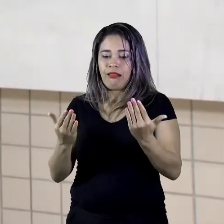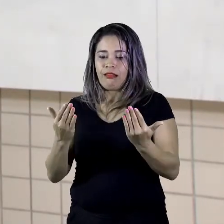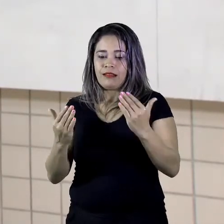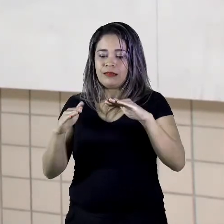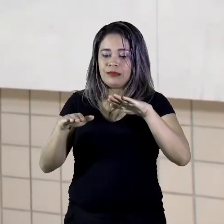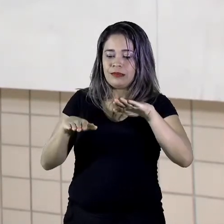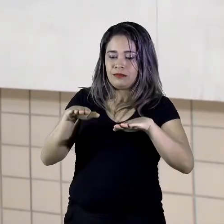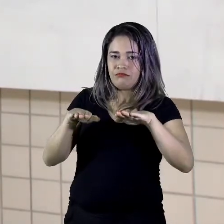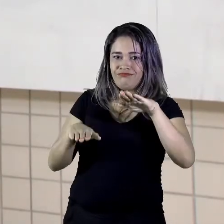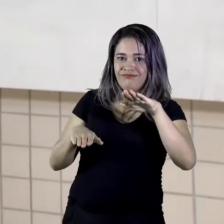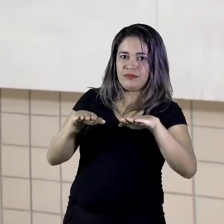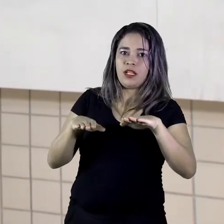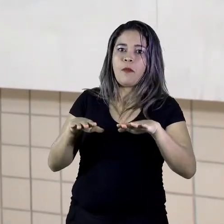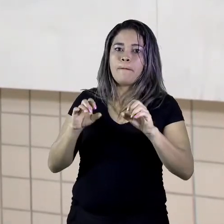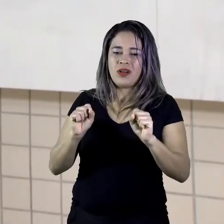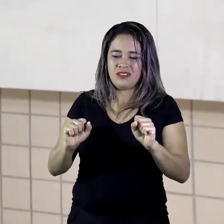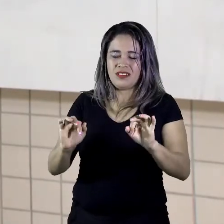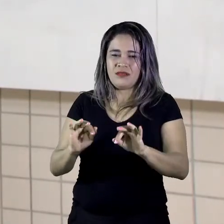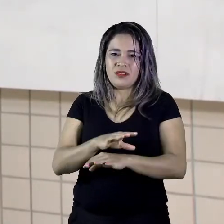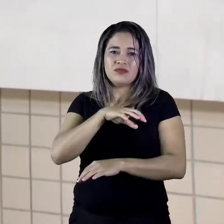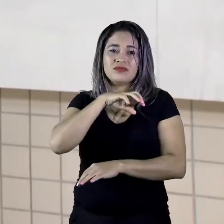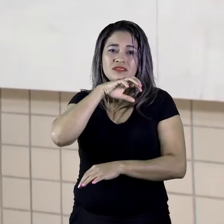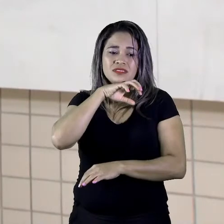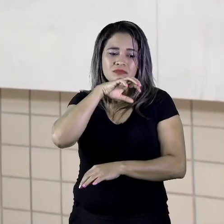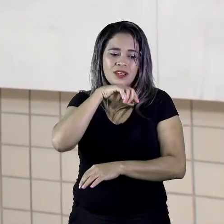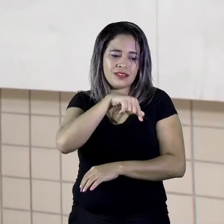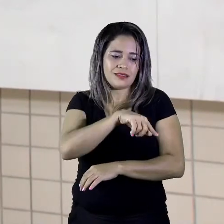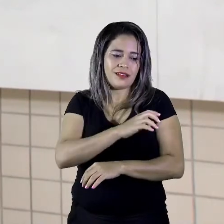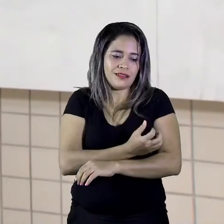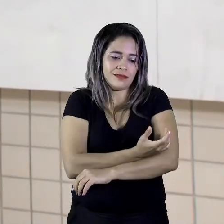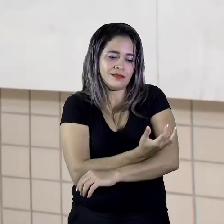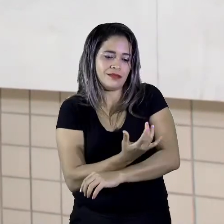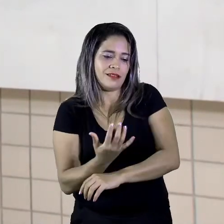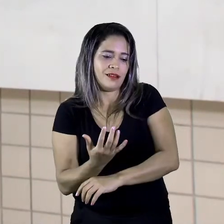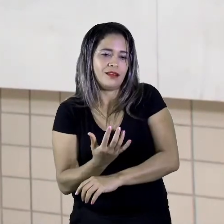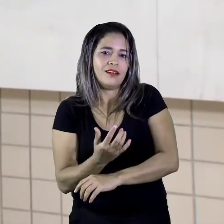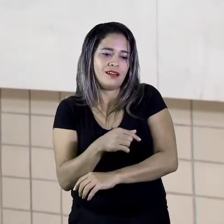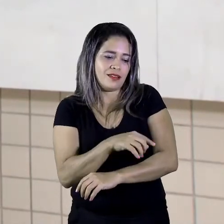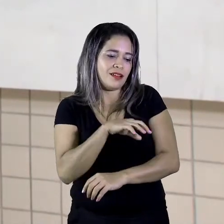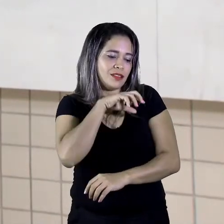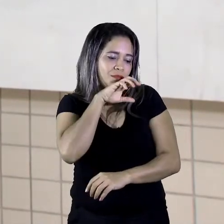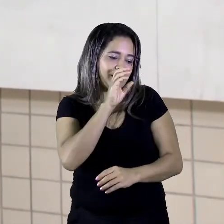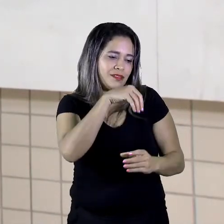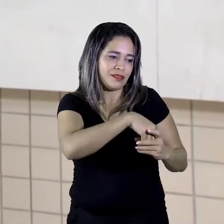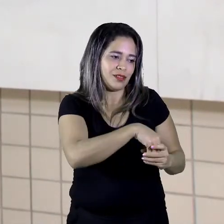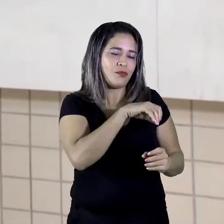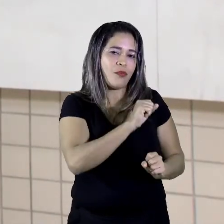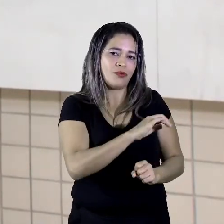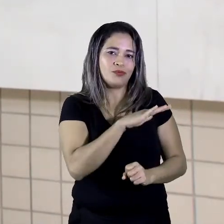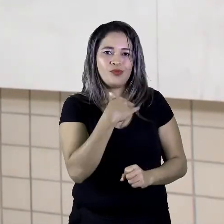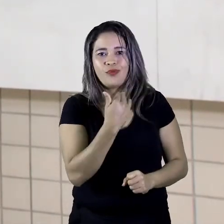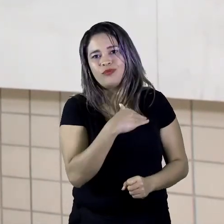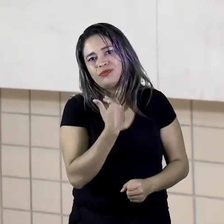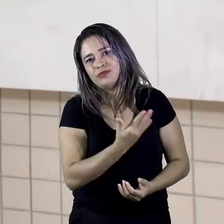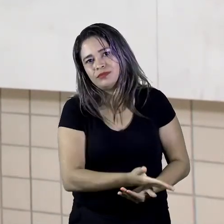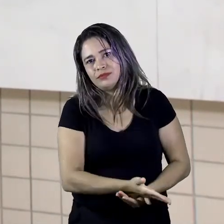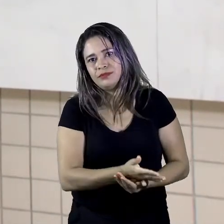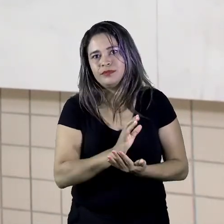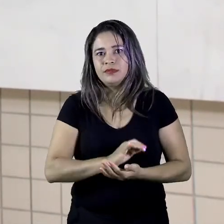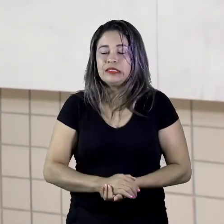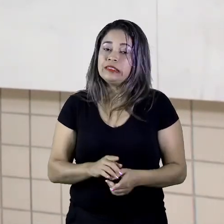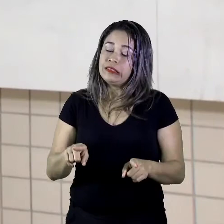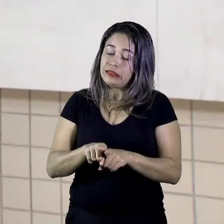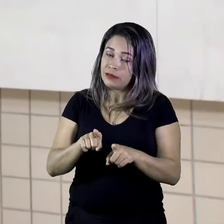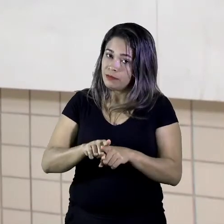seja extinta e os animais que dependiam daquela vegetação também acabem morrendo em função disso, né? E também para o ser